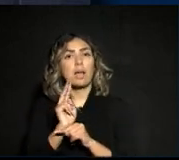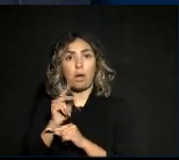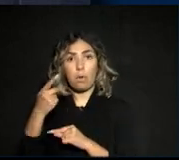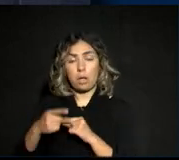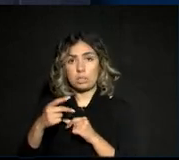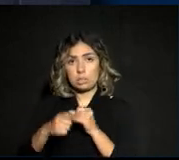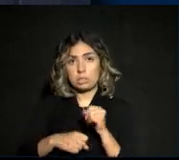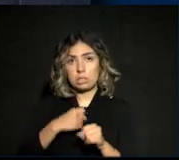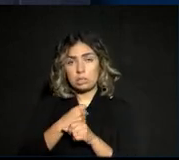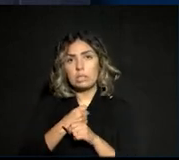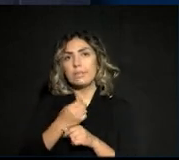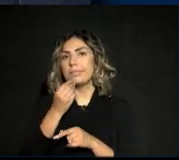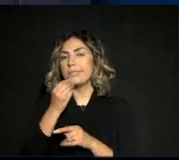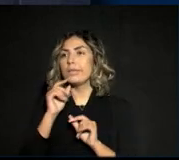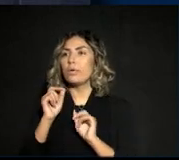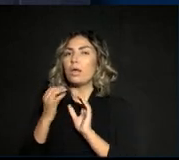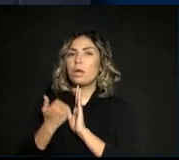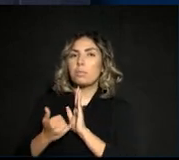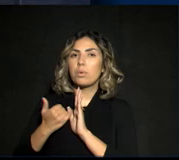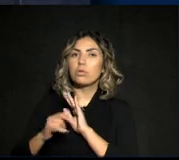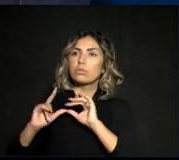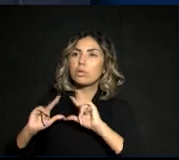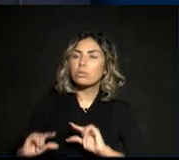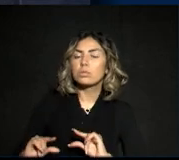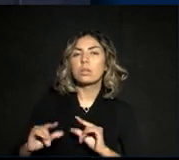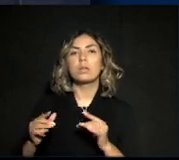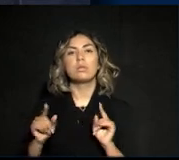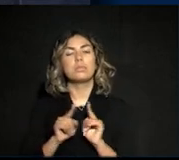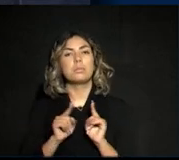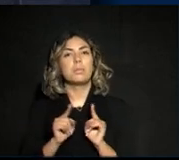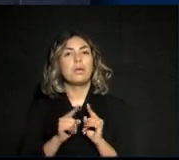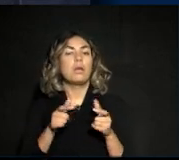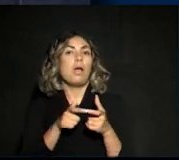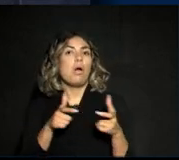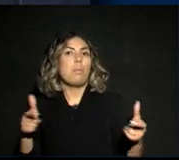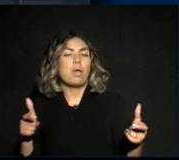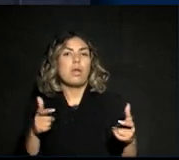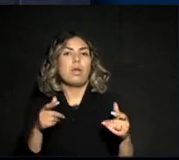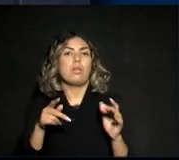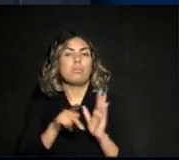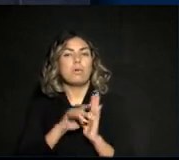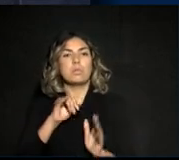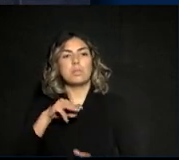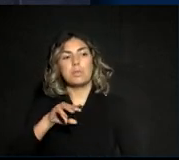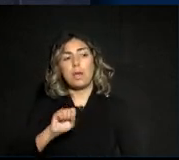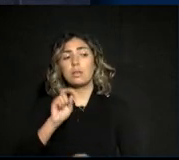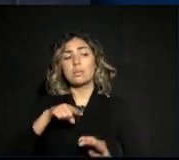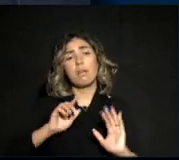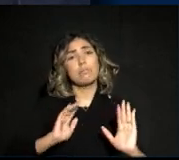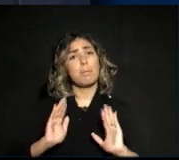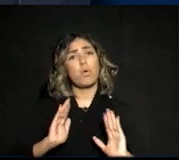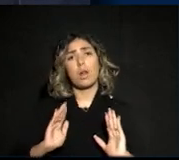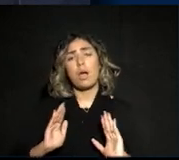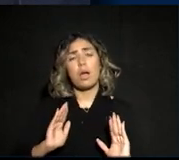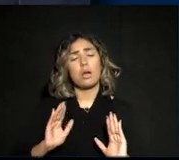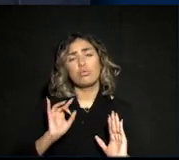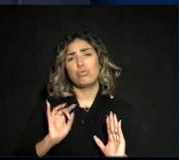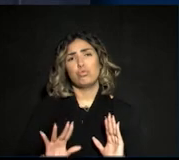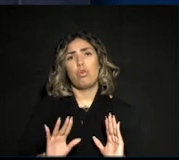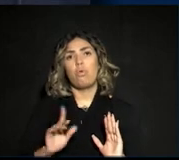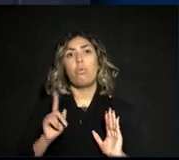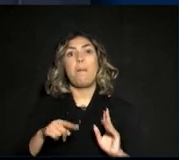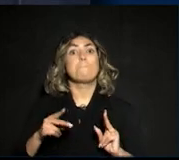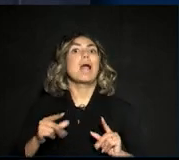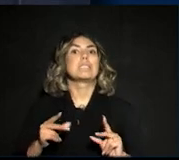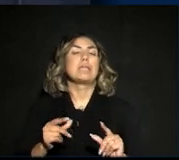esse ano, redução do Imposto Federal sobre combustíveis, aumento de R$ 200 do Auxílio Brasil, são programas temporários. Se esses programas se